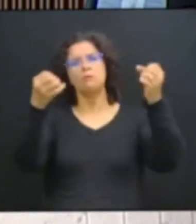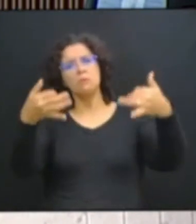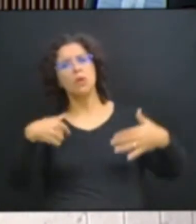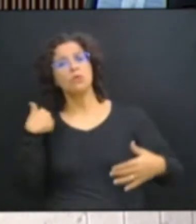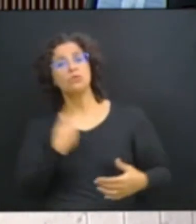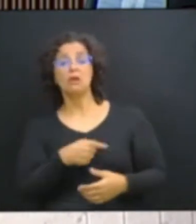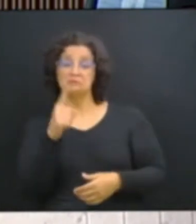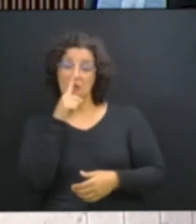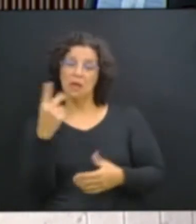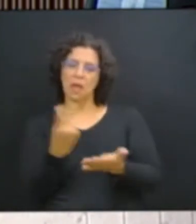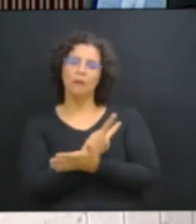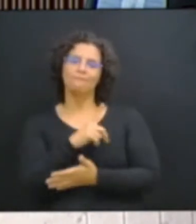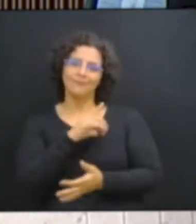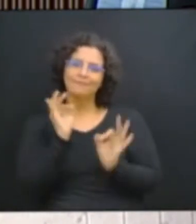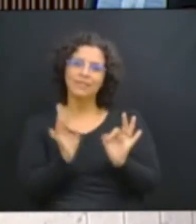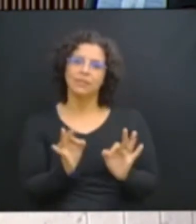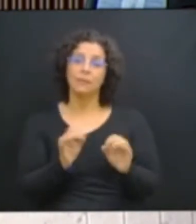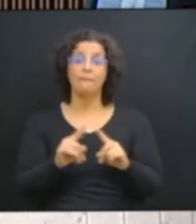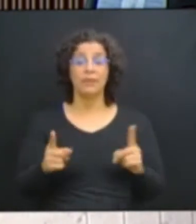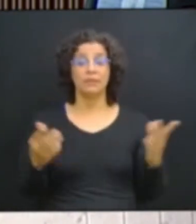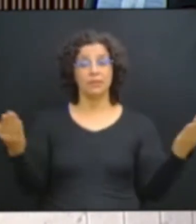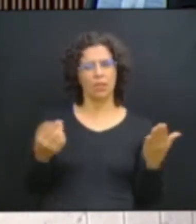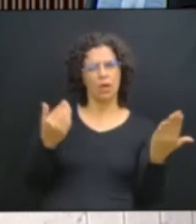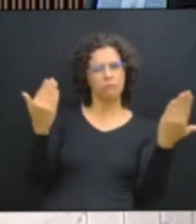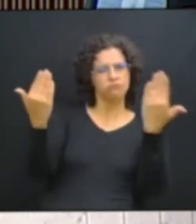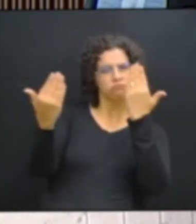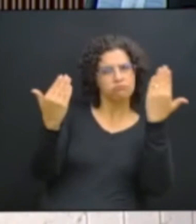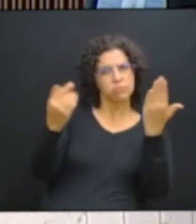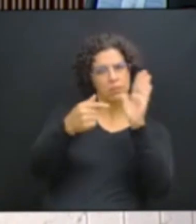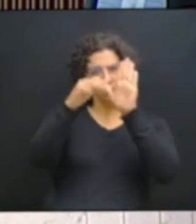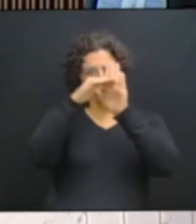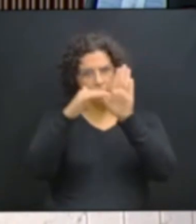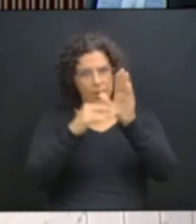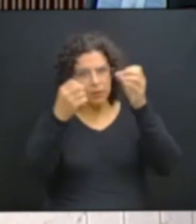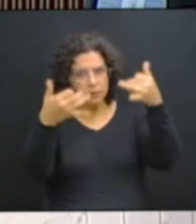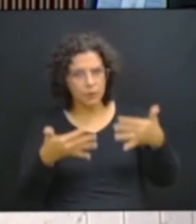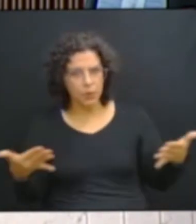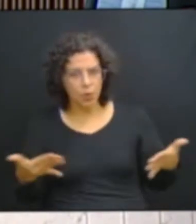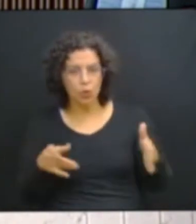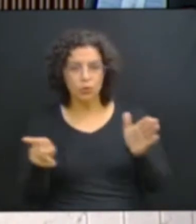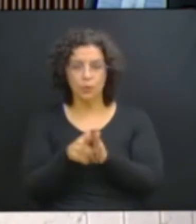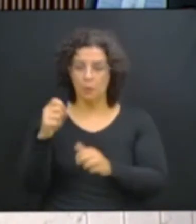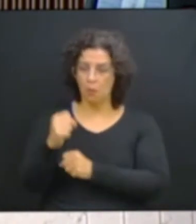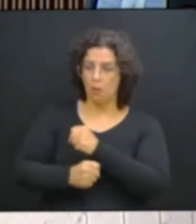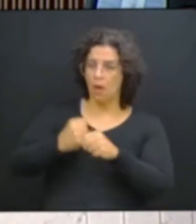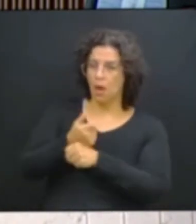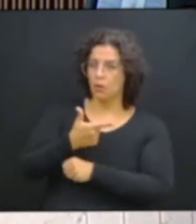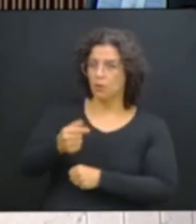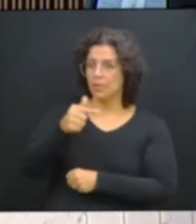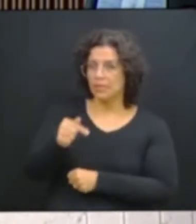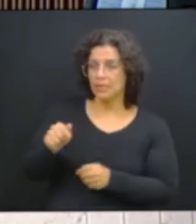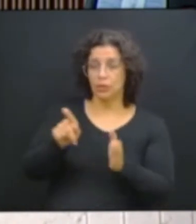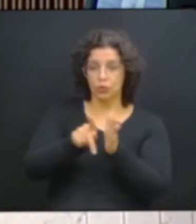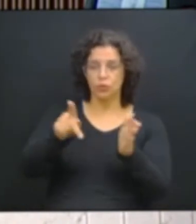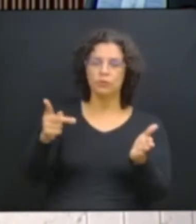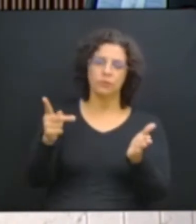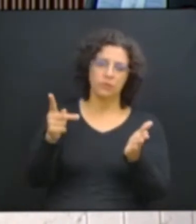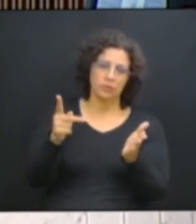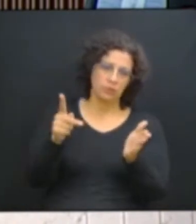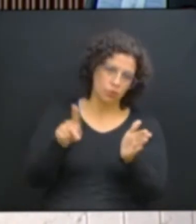estarmos equivocados. Mas o que está sendo colocado na edição do ano de 2017 do jornal e de